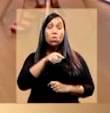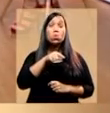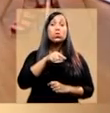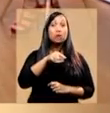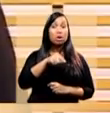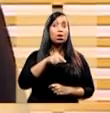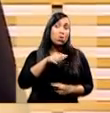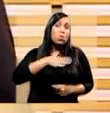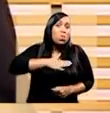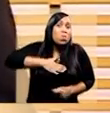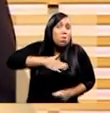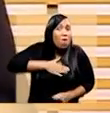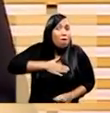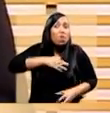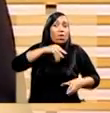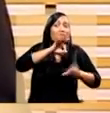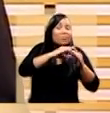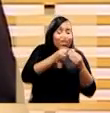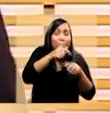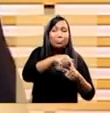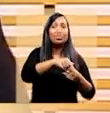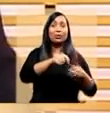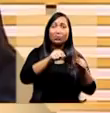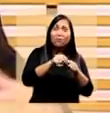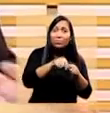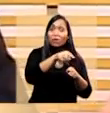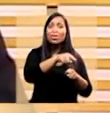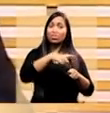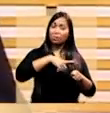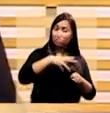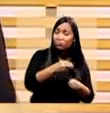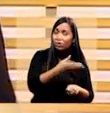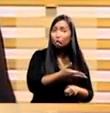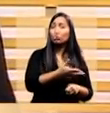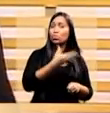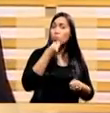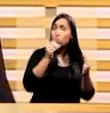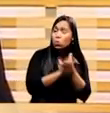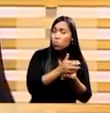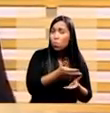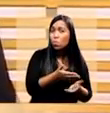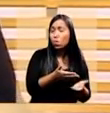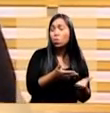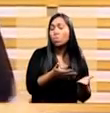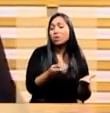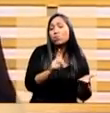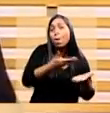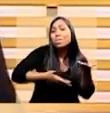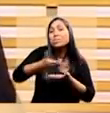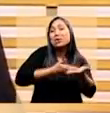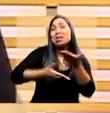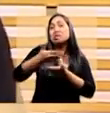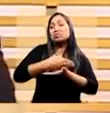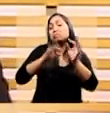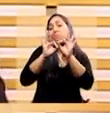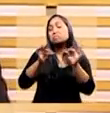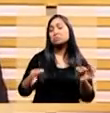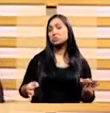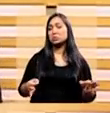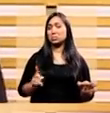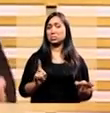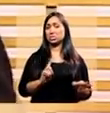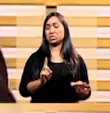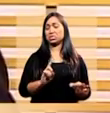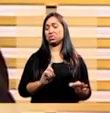mulher gosta é uma família que está constituída, a maioria das vezes tem um filho com esse homem, não é uma relação tão